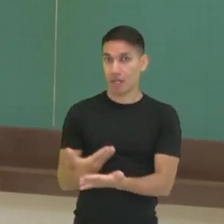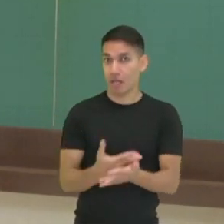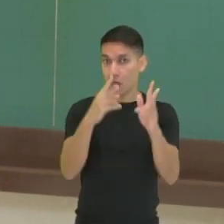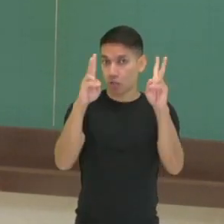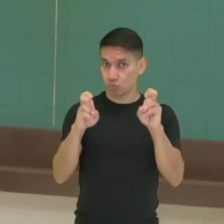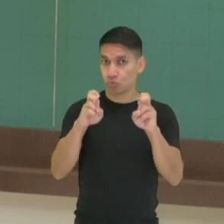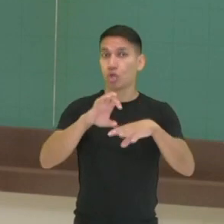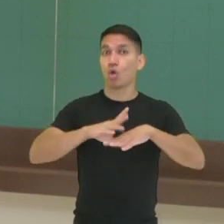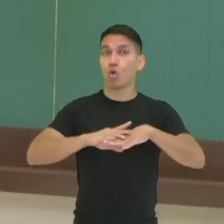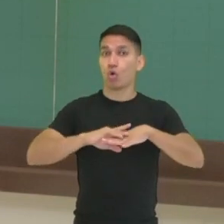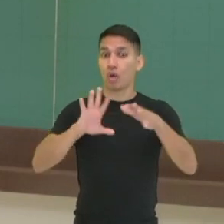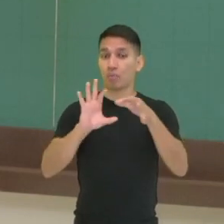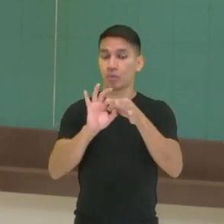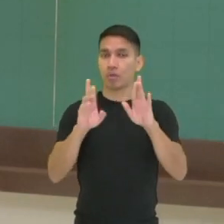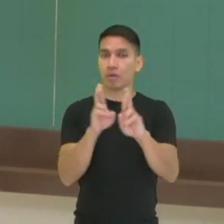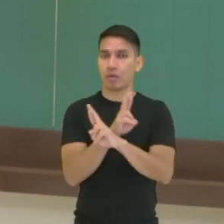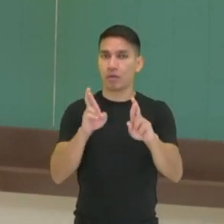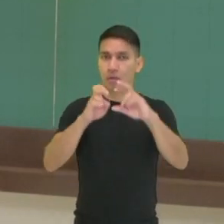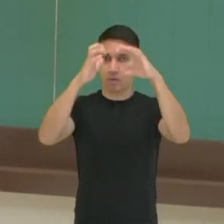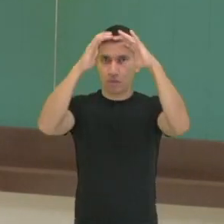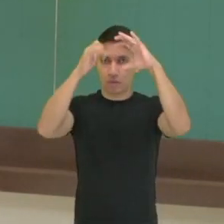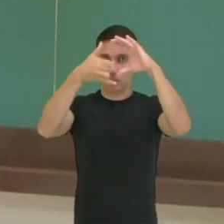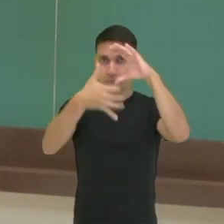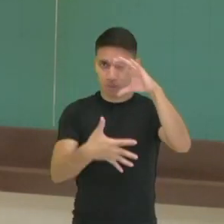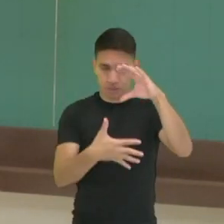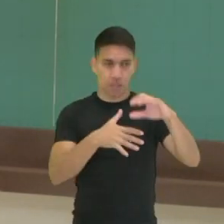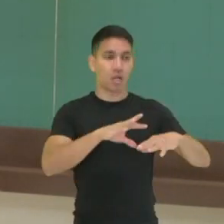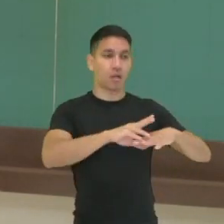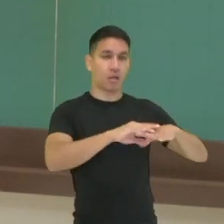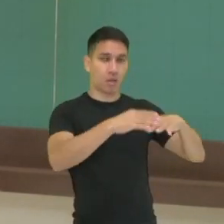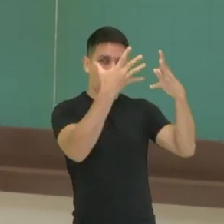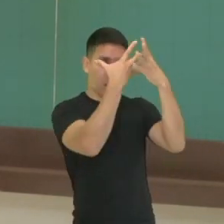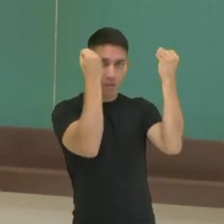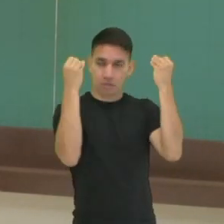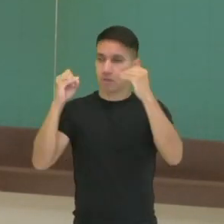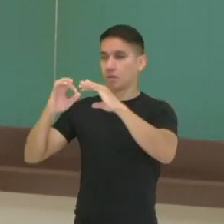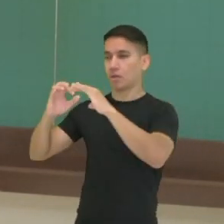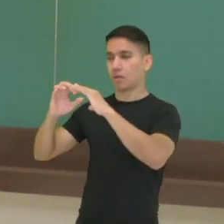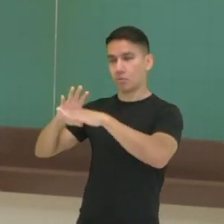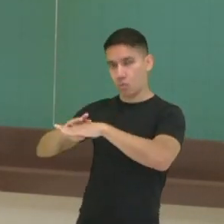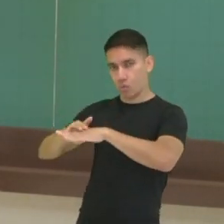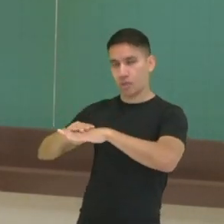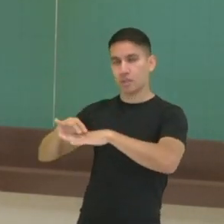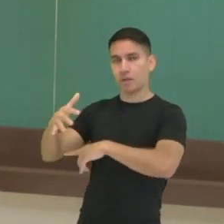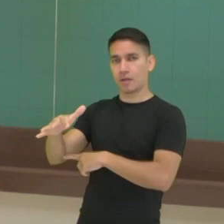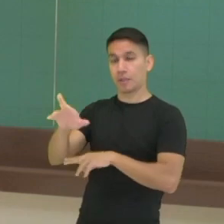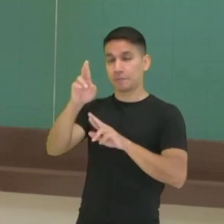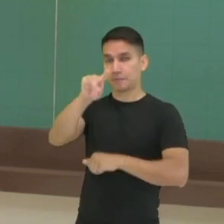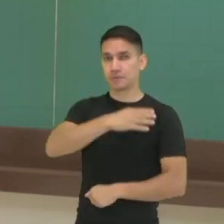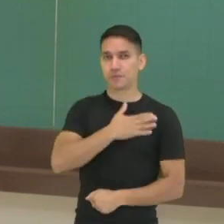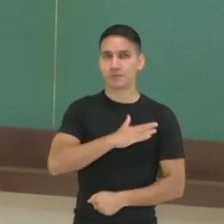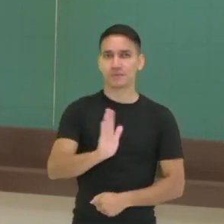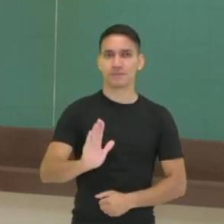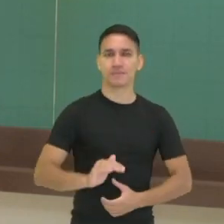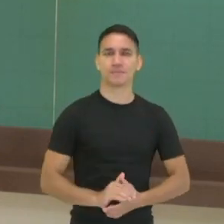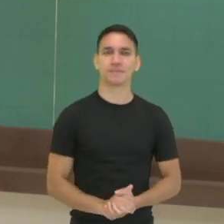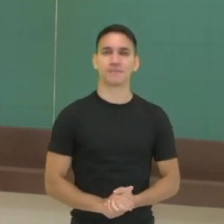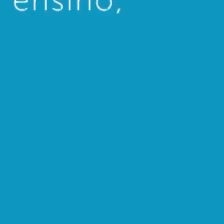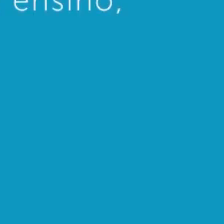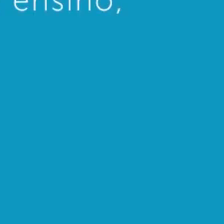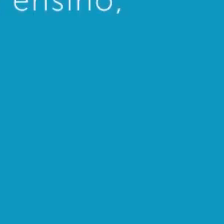sobre doenças do sistema nervoso, do mal de Alzheimer e do mal de Parkinson. Espero que vocês tenham gostado e até breve!